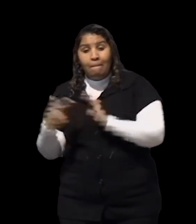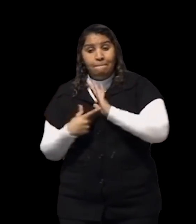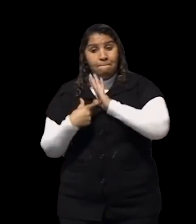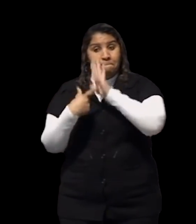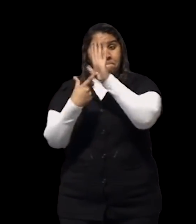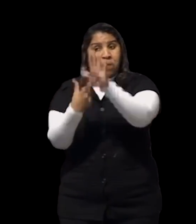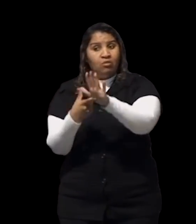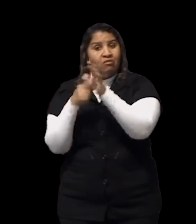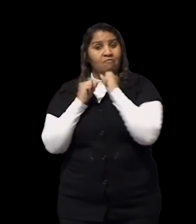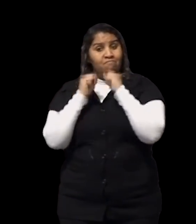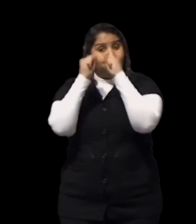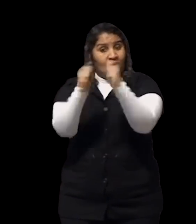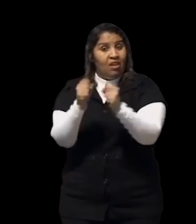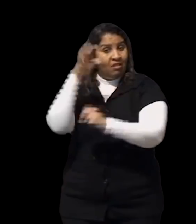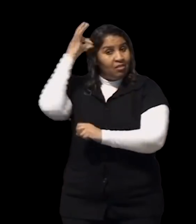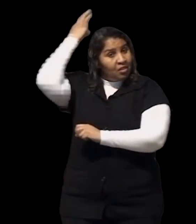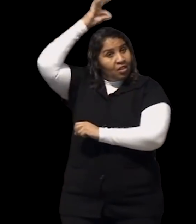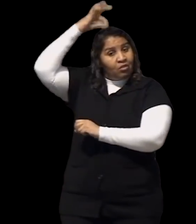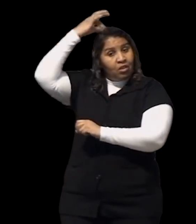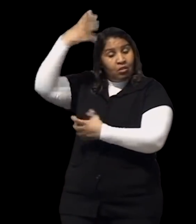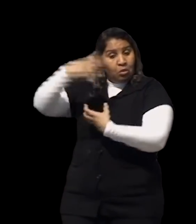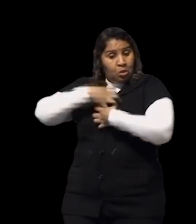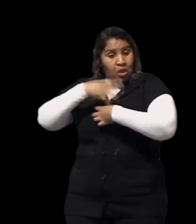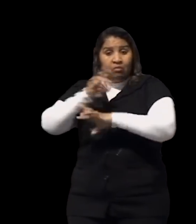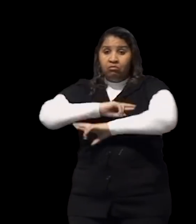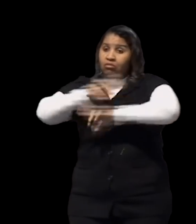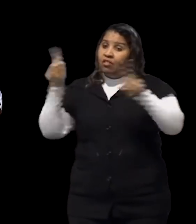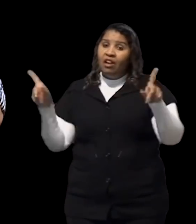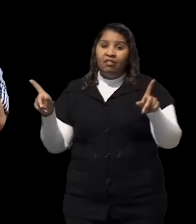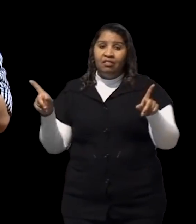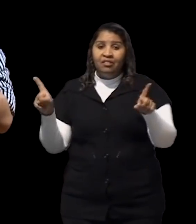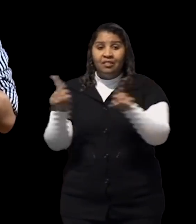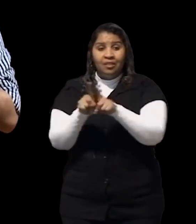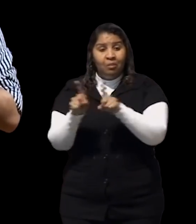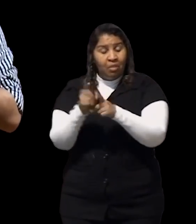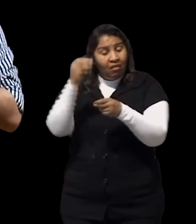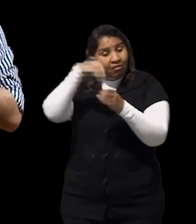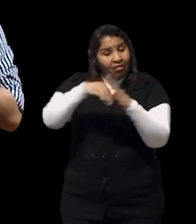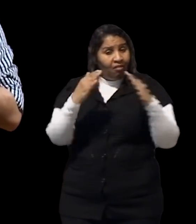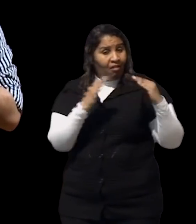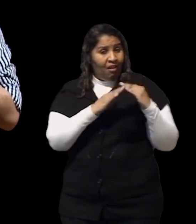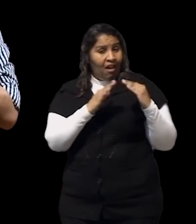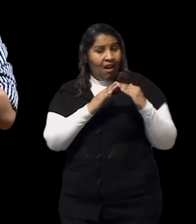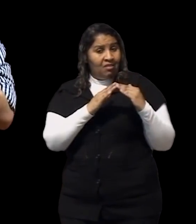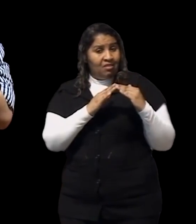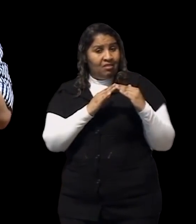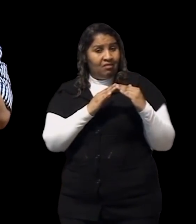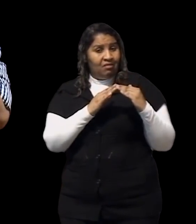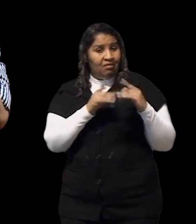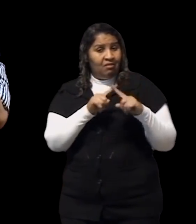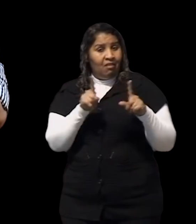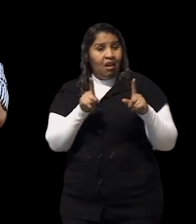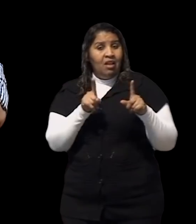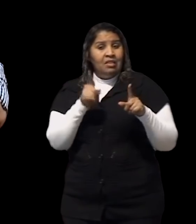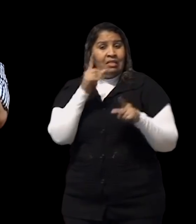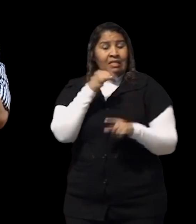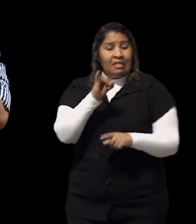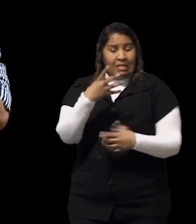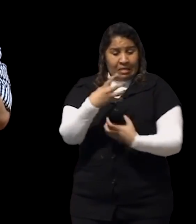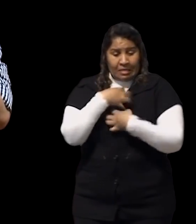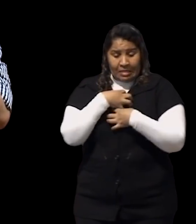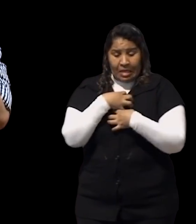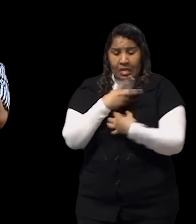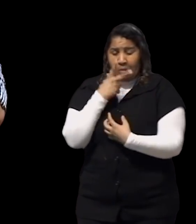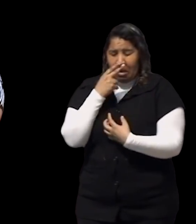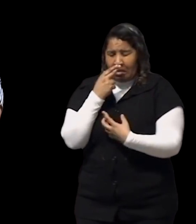poder do Espírito Santo diferente e assim também é dentro de casa mas quando você escravo você começa a olhar para você e para as